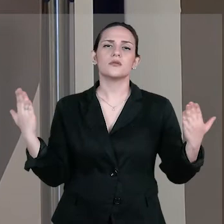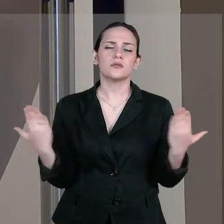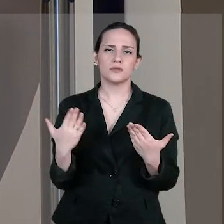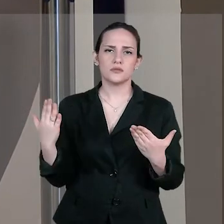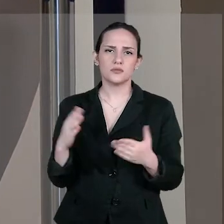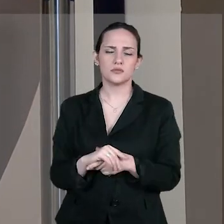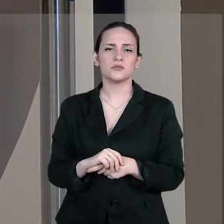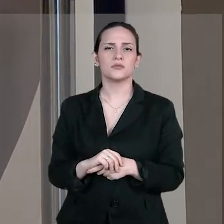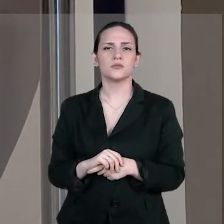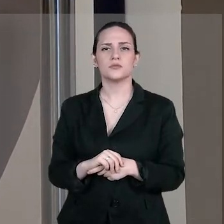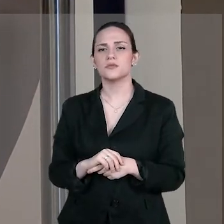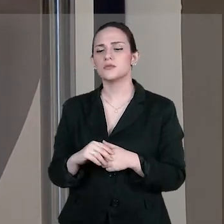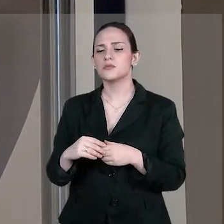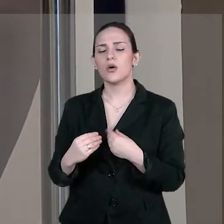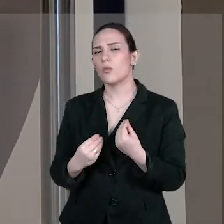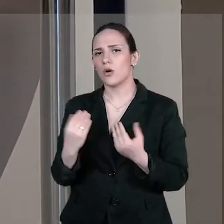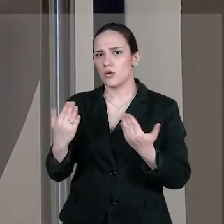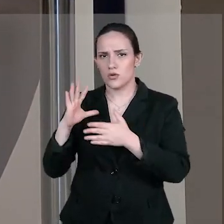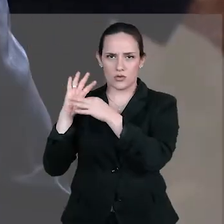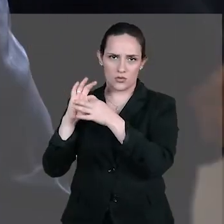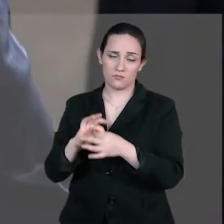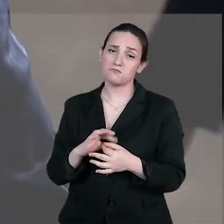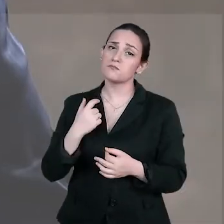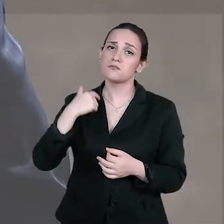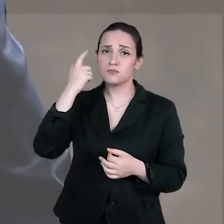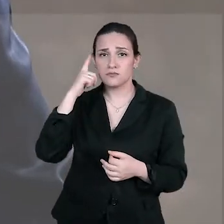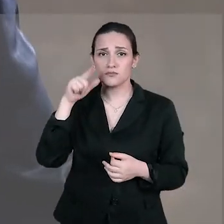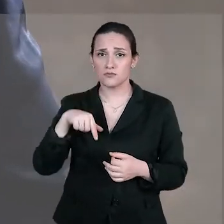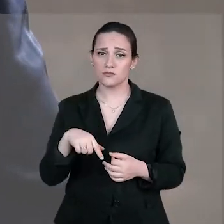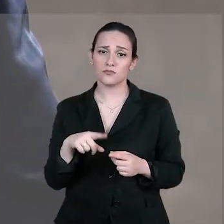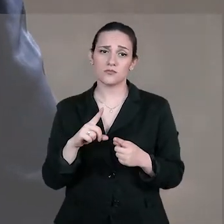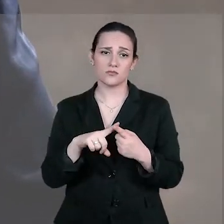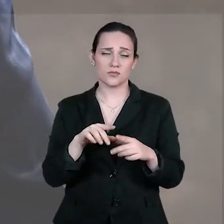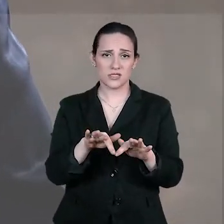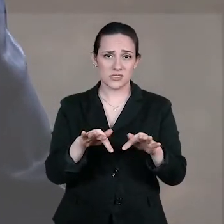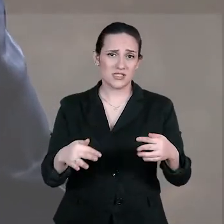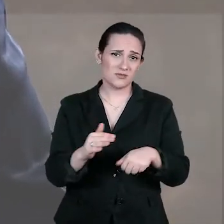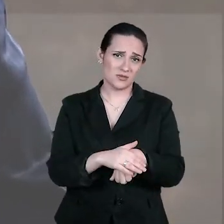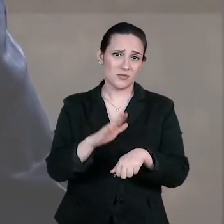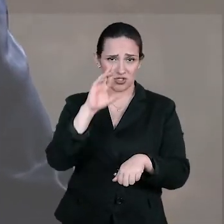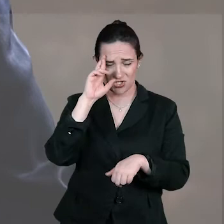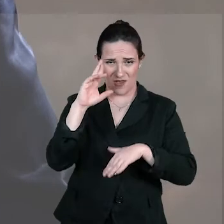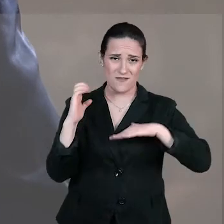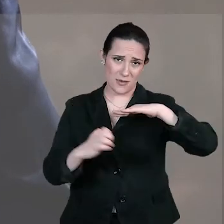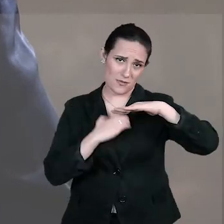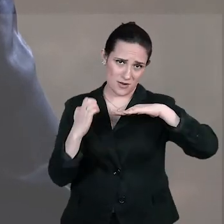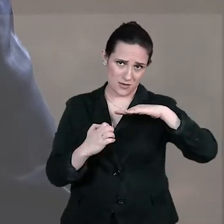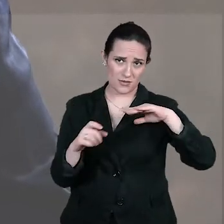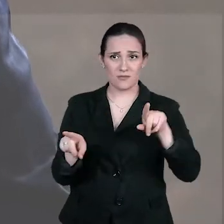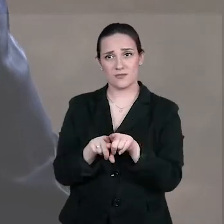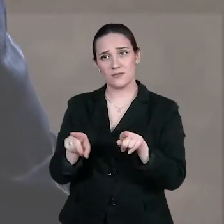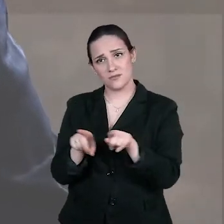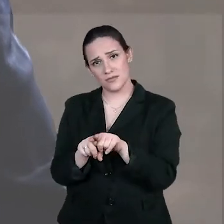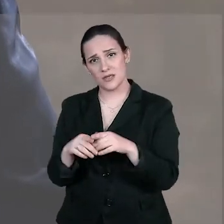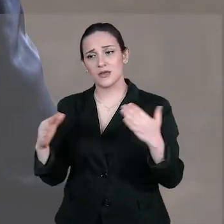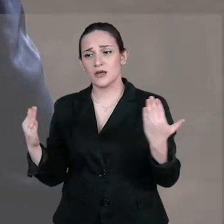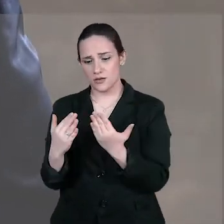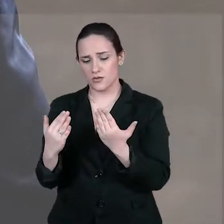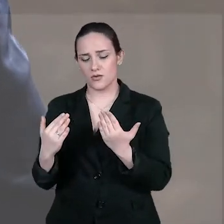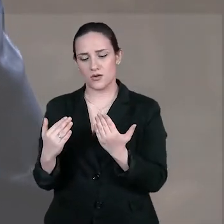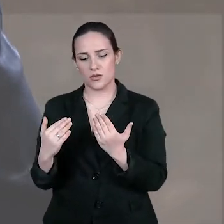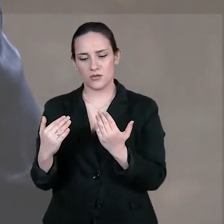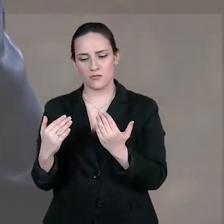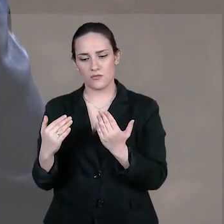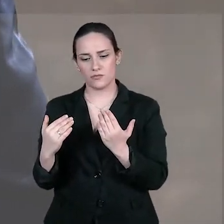se situar aí no cenário tributário em breve? Eu diria que como positivo a simplificação da vida do empresário em geral e